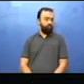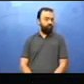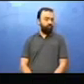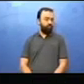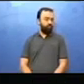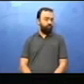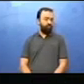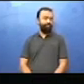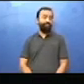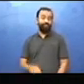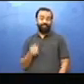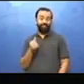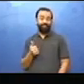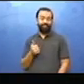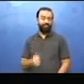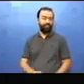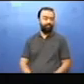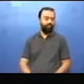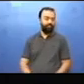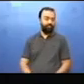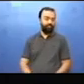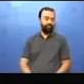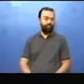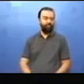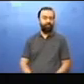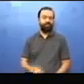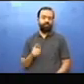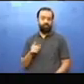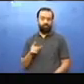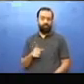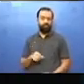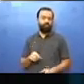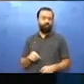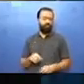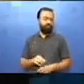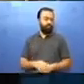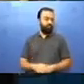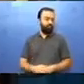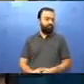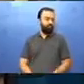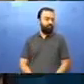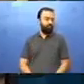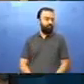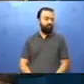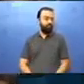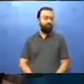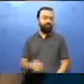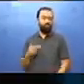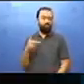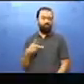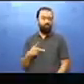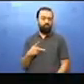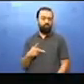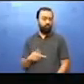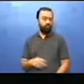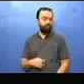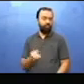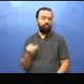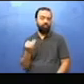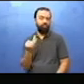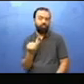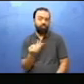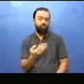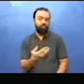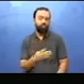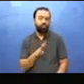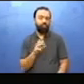tartarugas. O cordel das tartarugas. A sua apostila ficou dessa forma? Muito bem. Então, agora lá na atividade número 2, olhem. Quantas